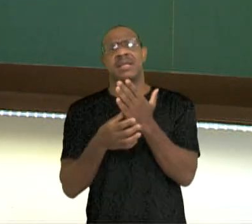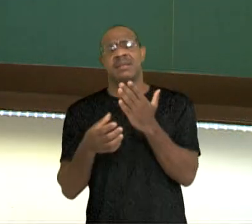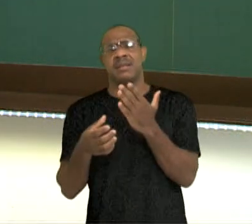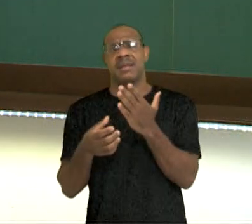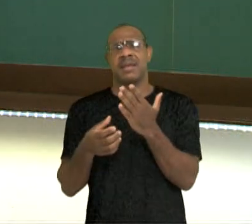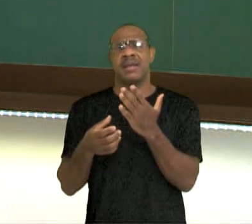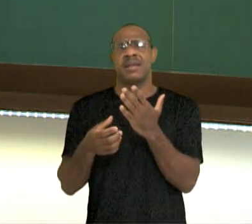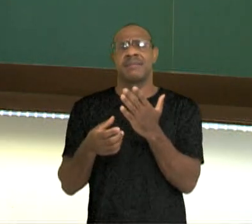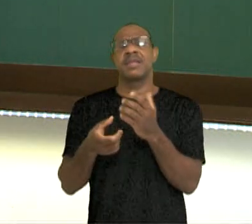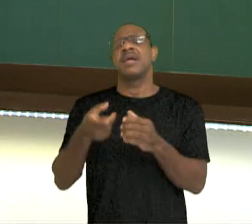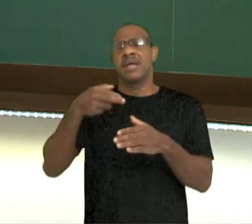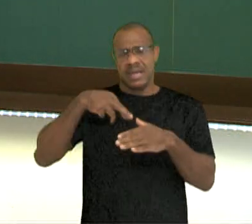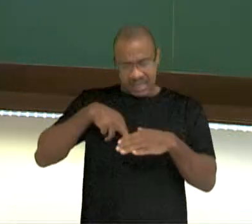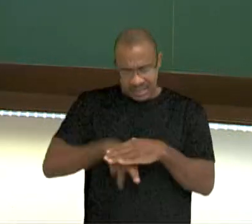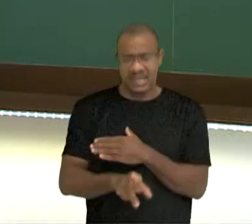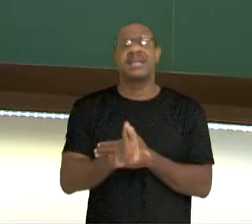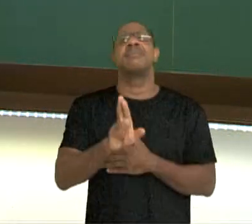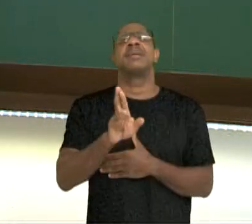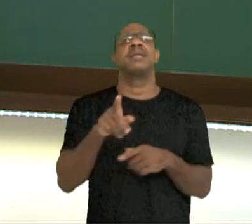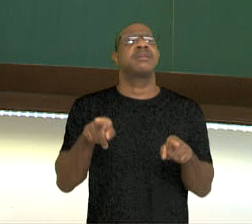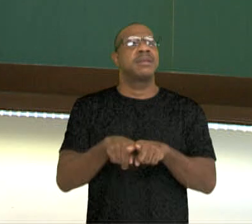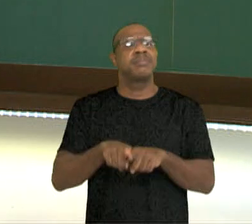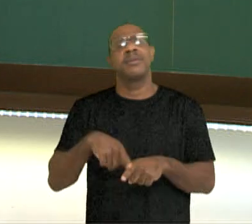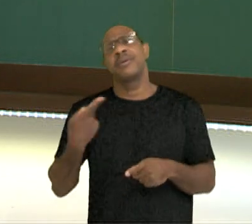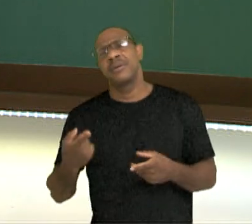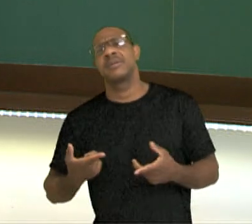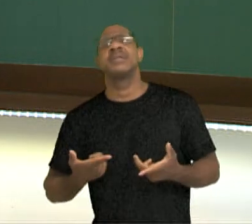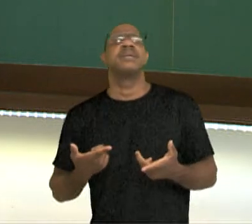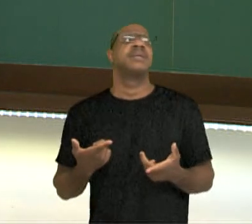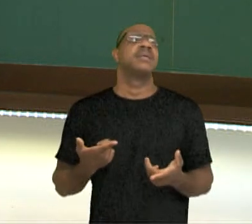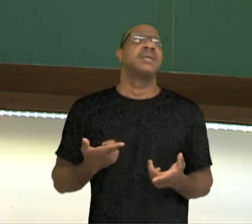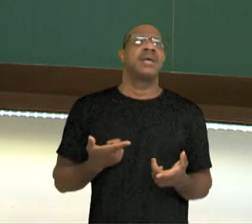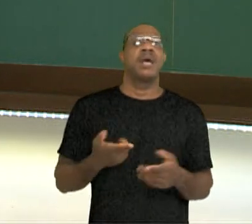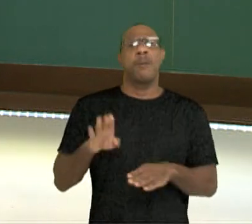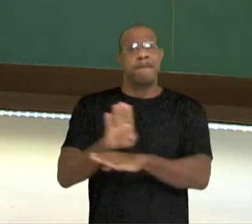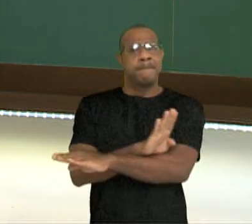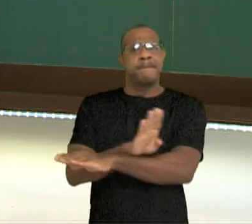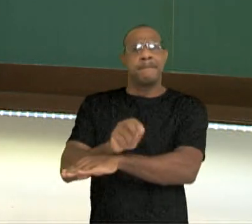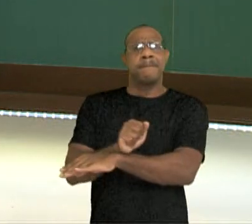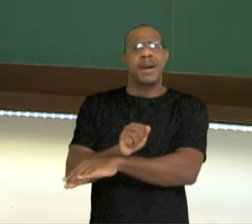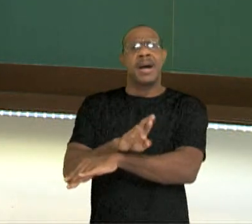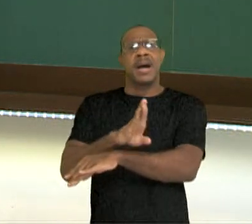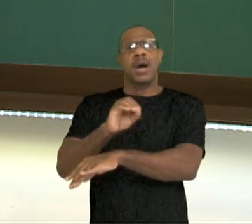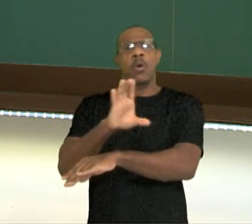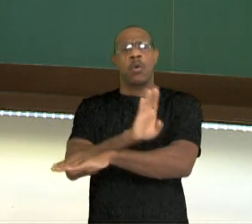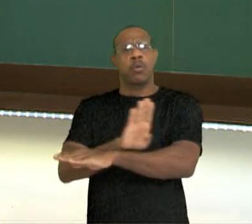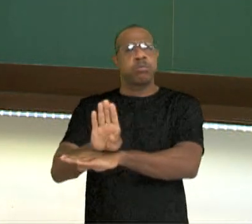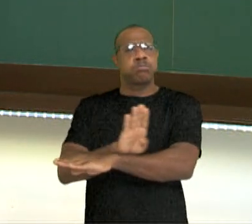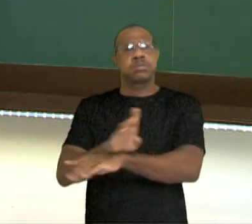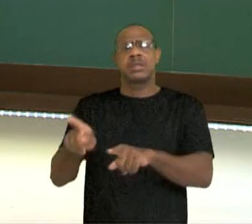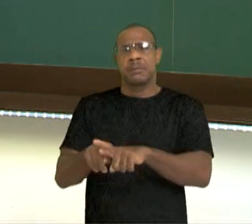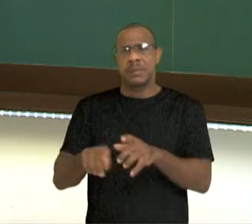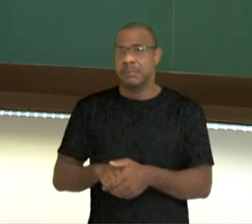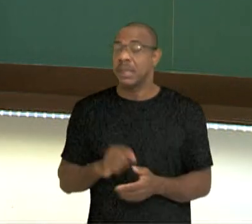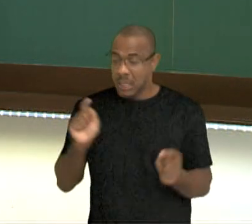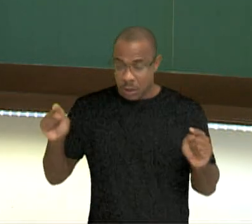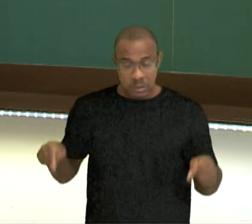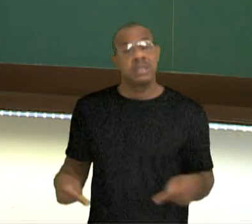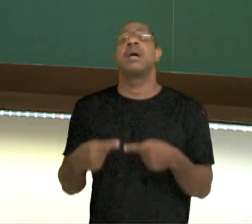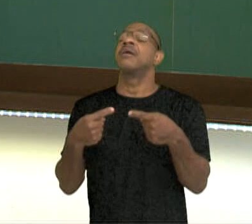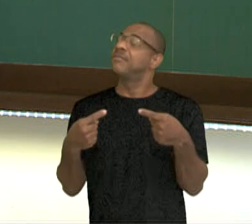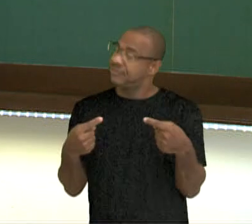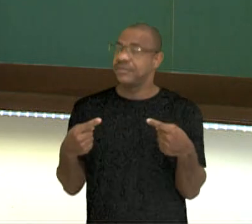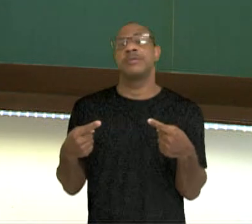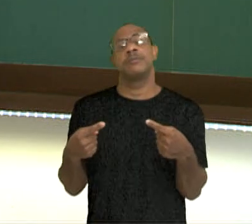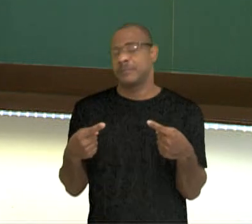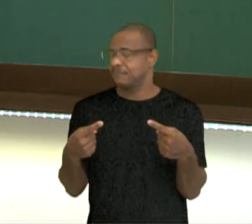Barroco, as imagens do cotidiano, mas nada que ainda fosse um desafio tão grande para a